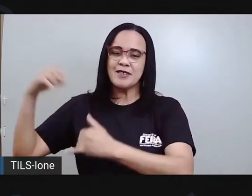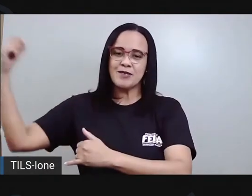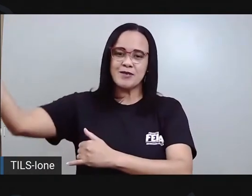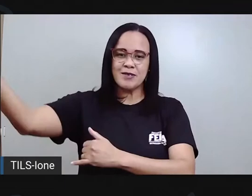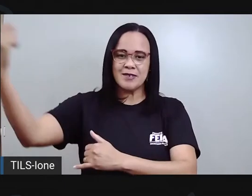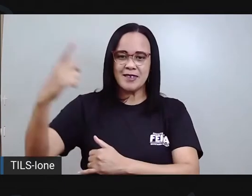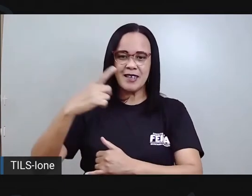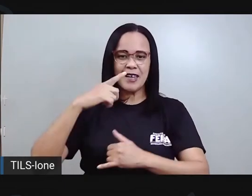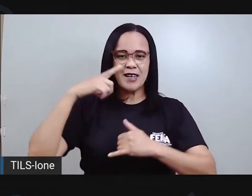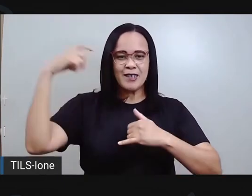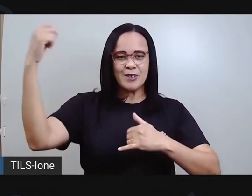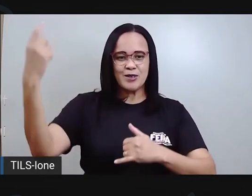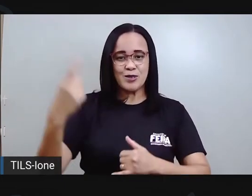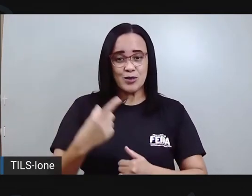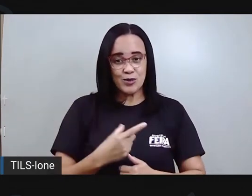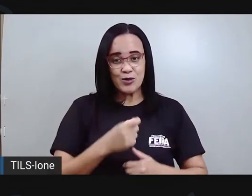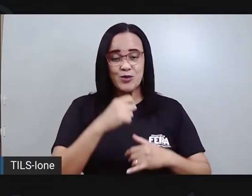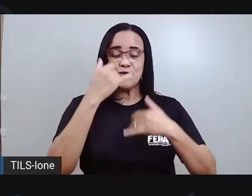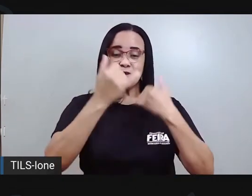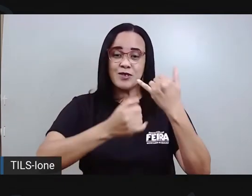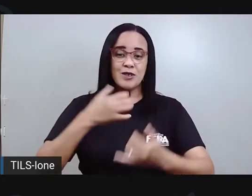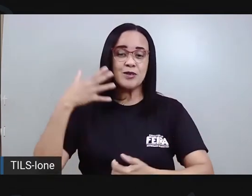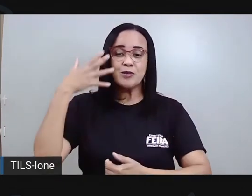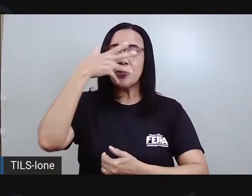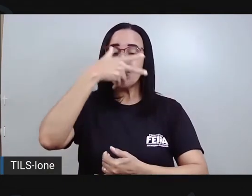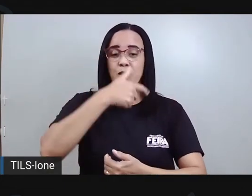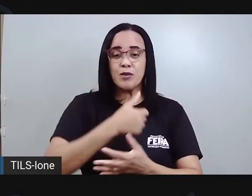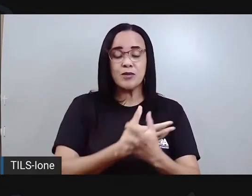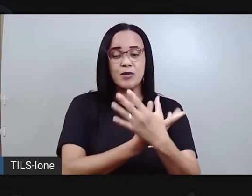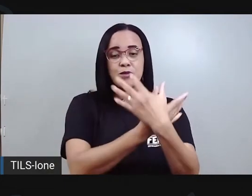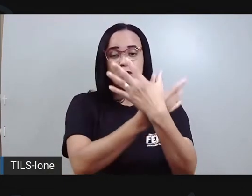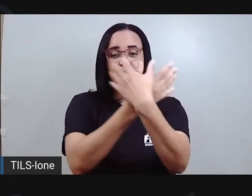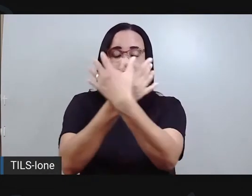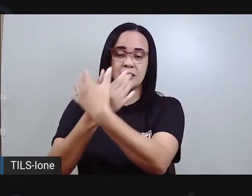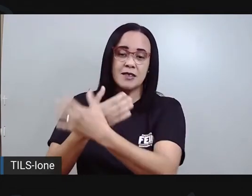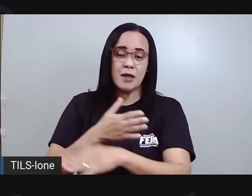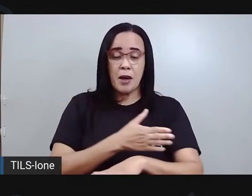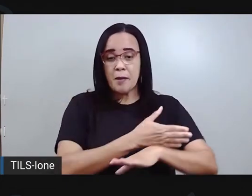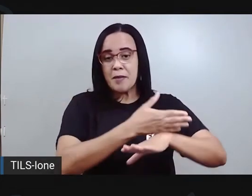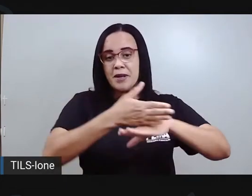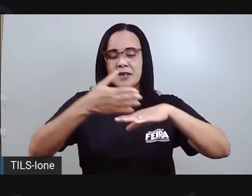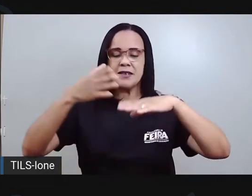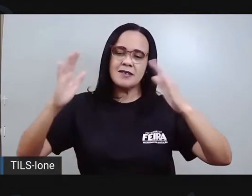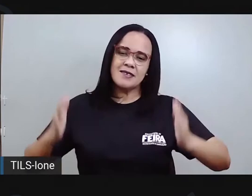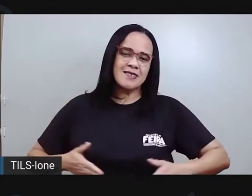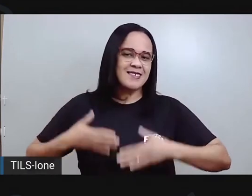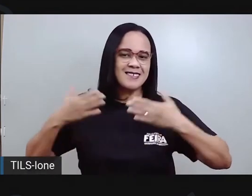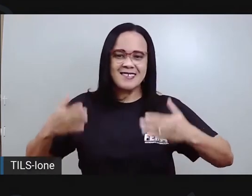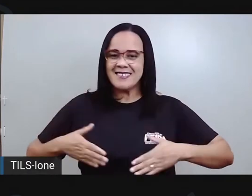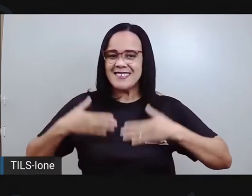Borboletas brancas são alegres e francas. As borboletas azuis